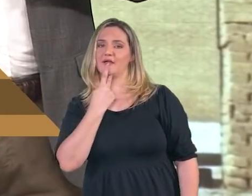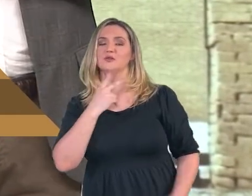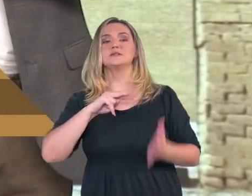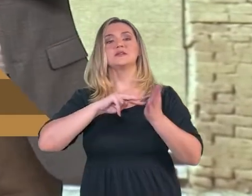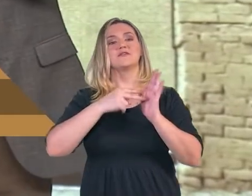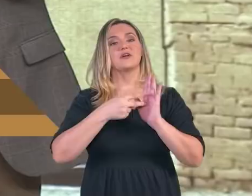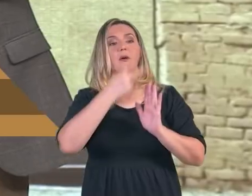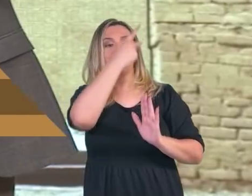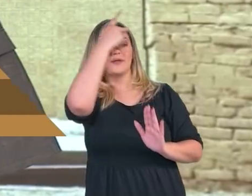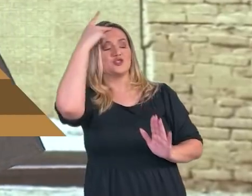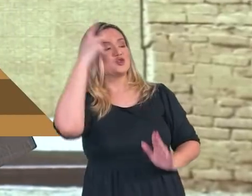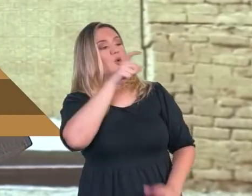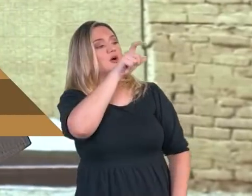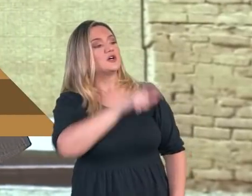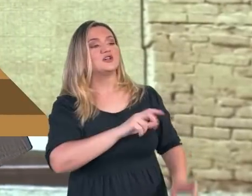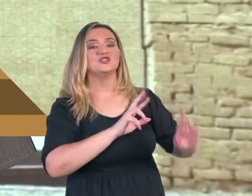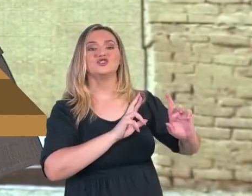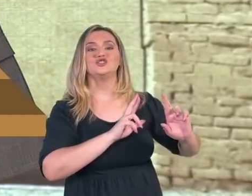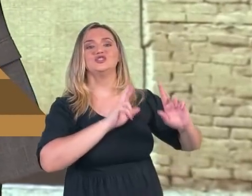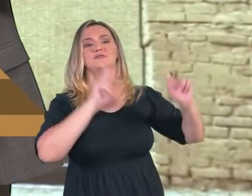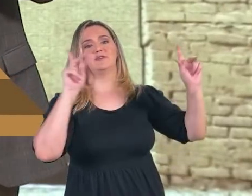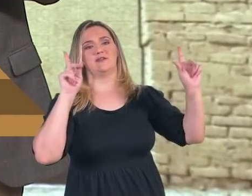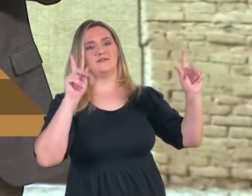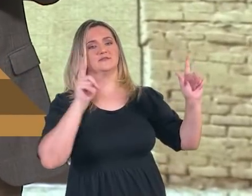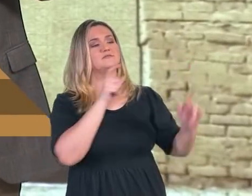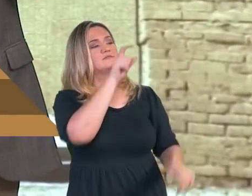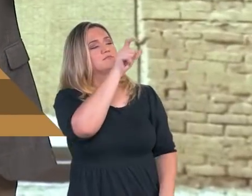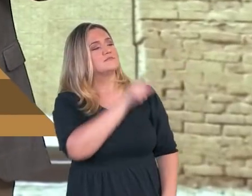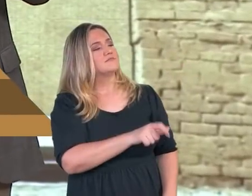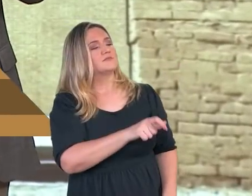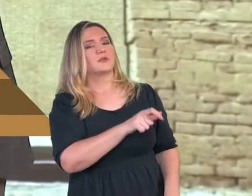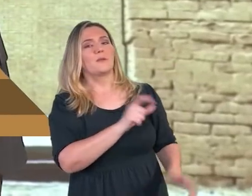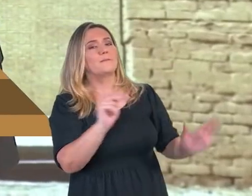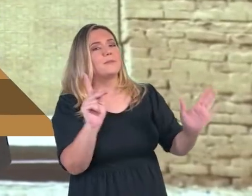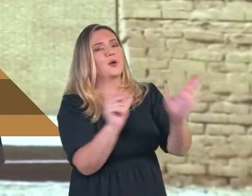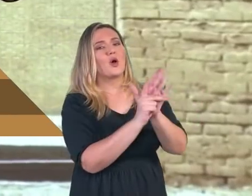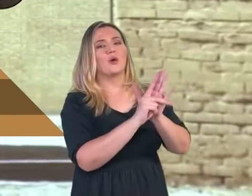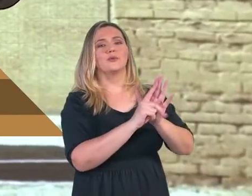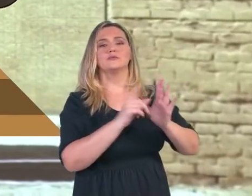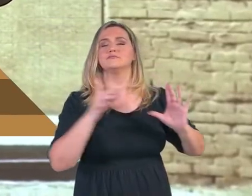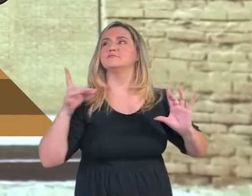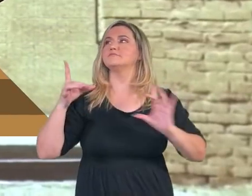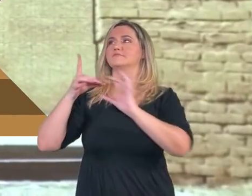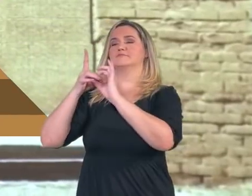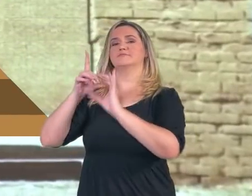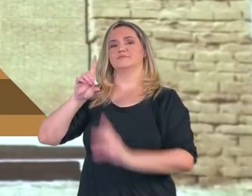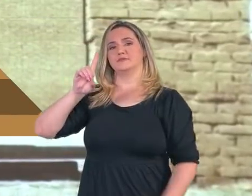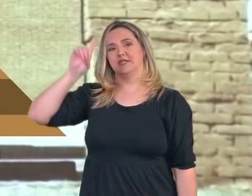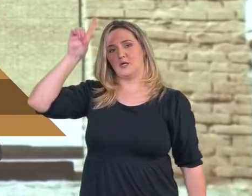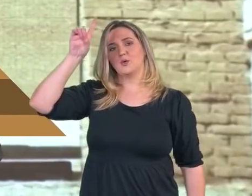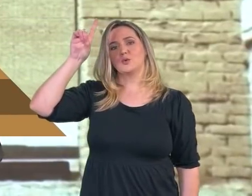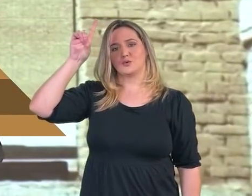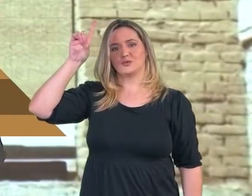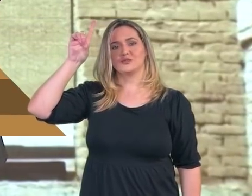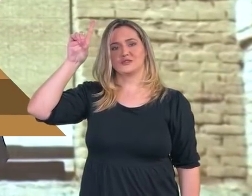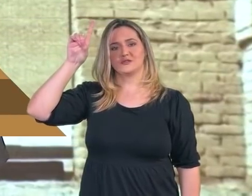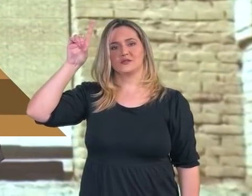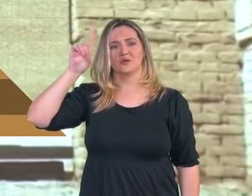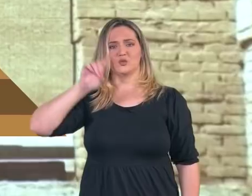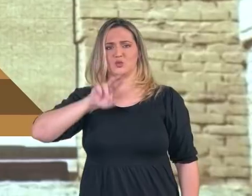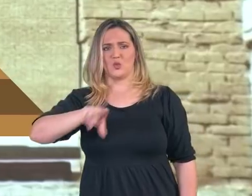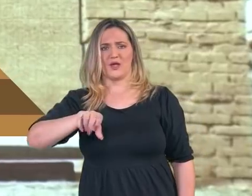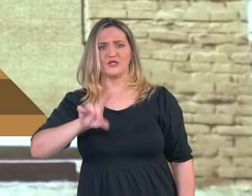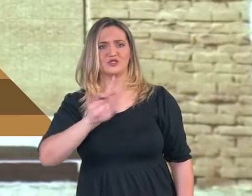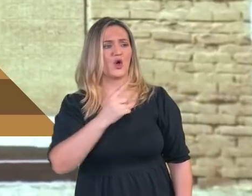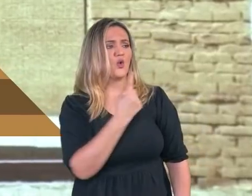separado, distinto das coisas mundanas, distinto por pertencer unicamente a Deus. E isto não pode ser privilégio apenas